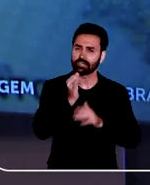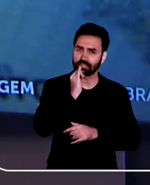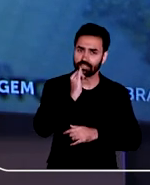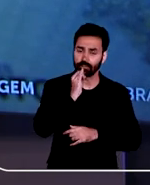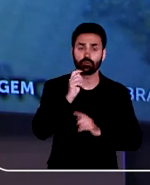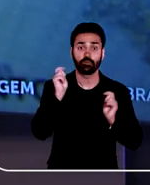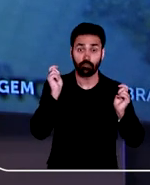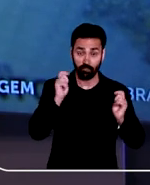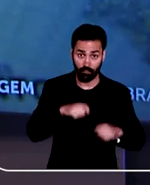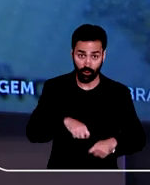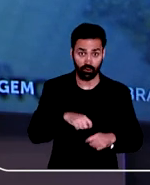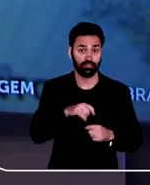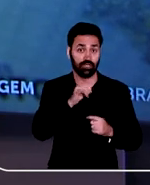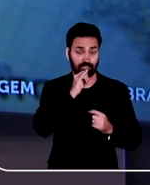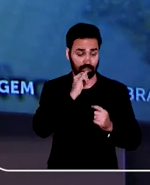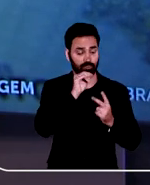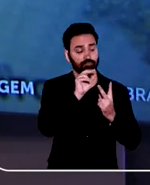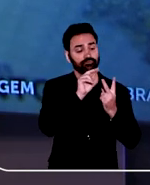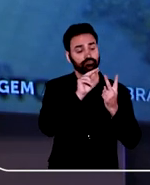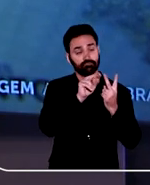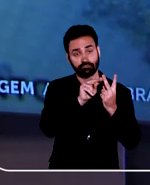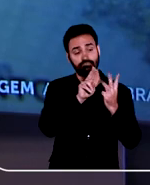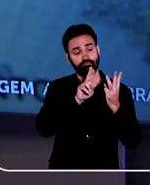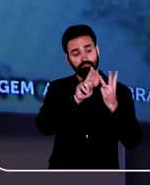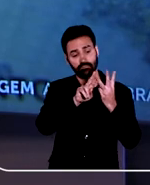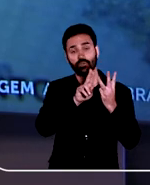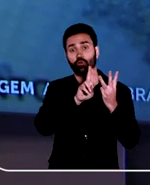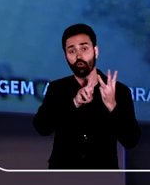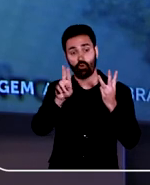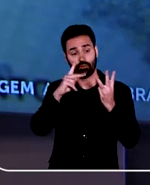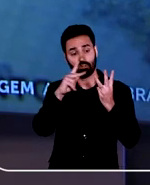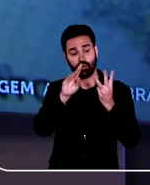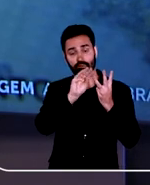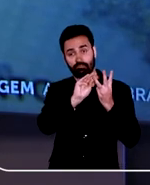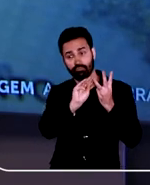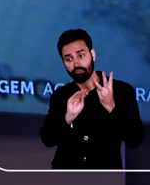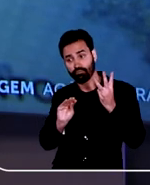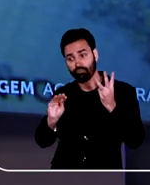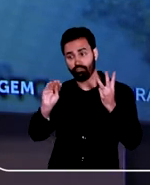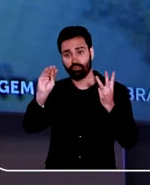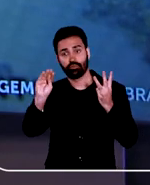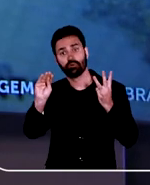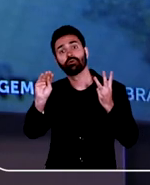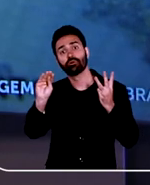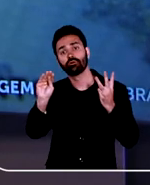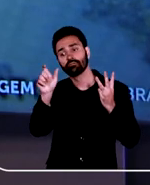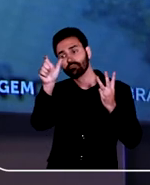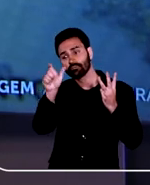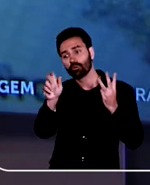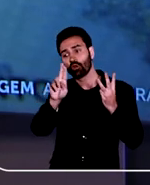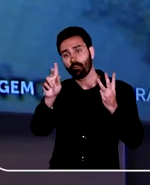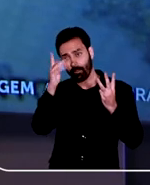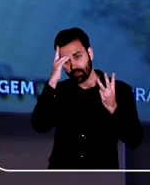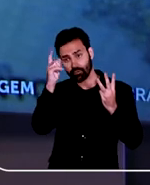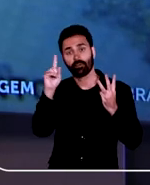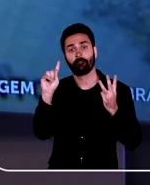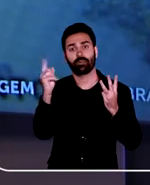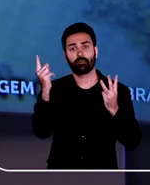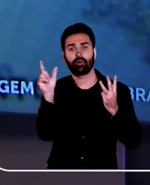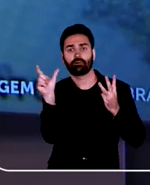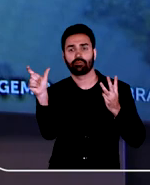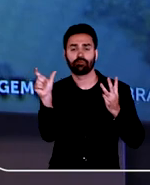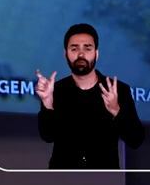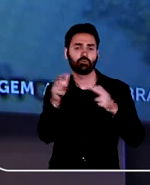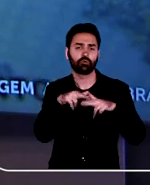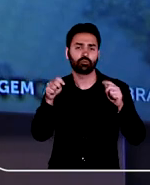terceira turma decidiu que é possível incluir o so nome do padrinho para formar um primeiro nome composto sem